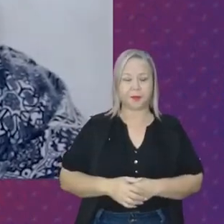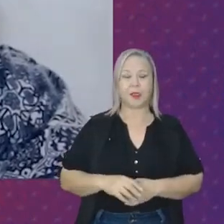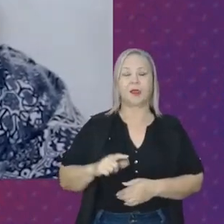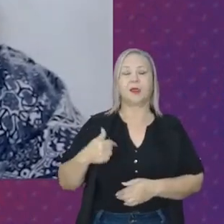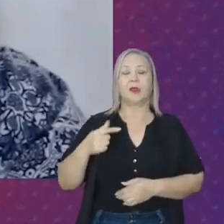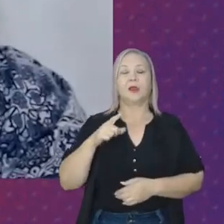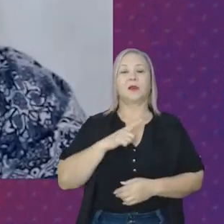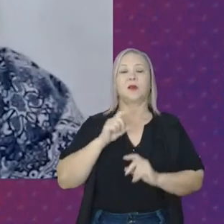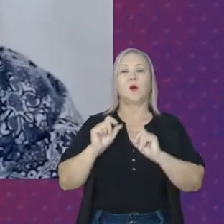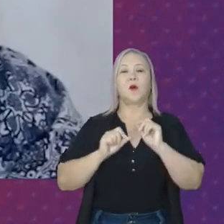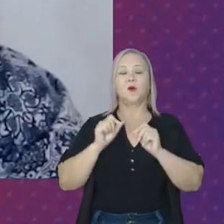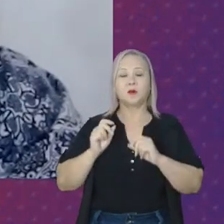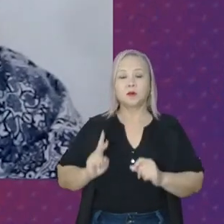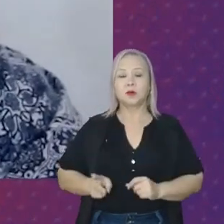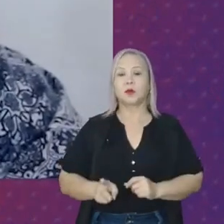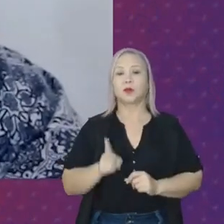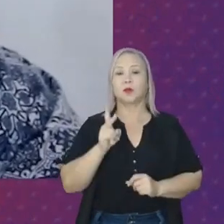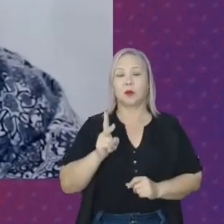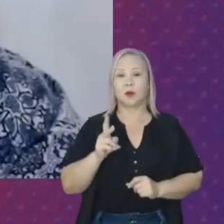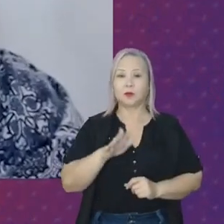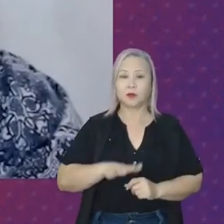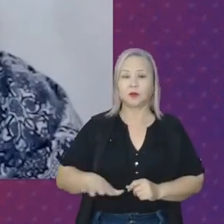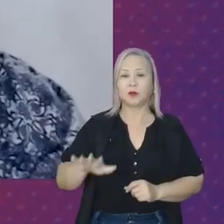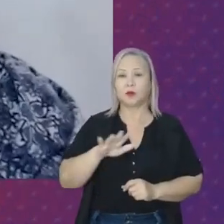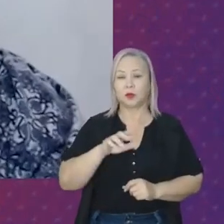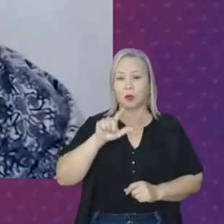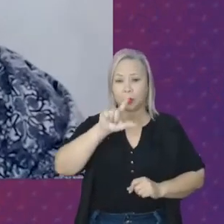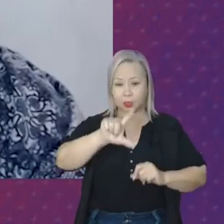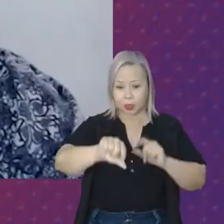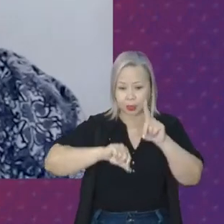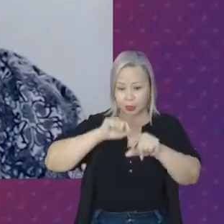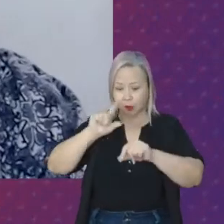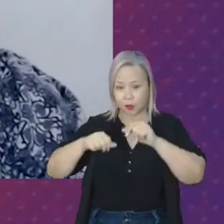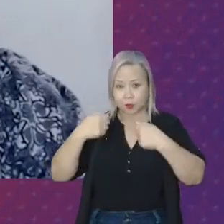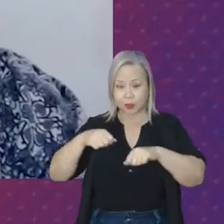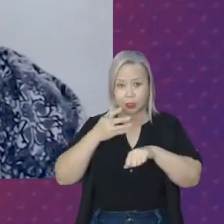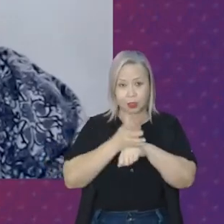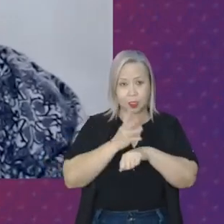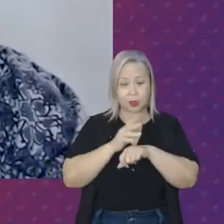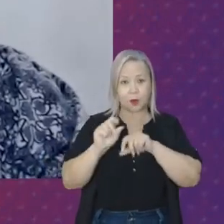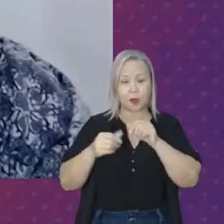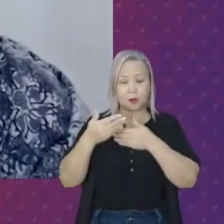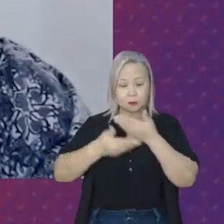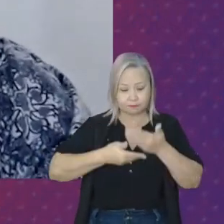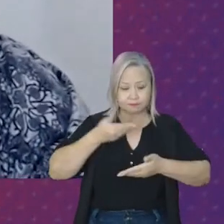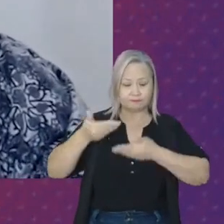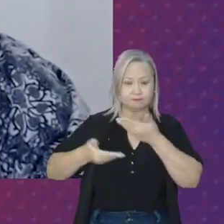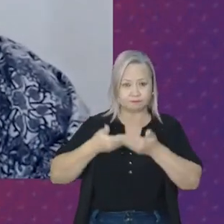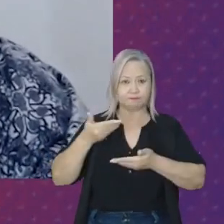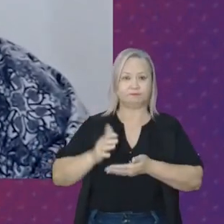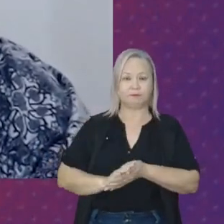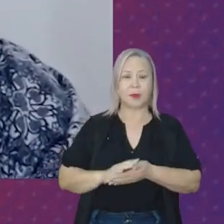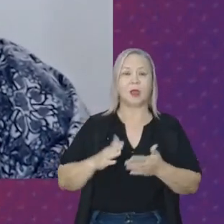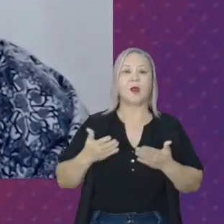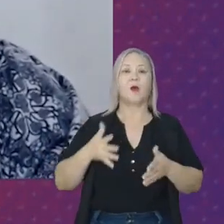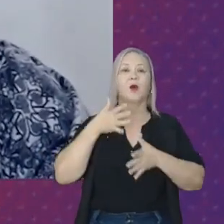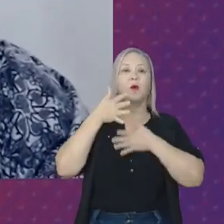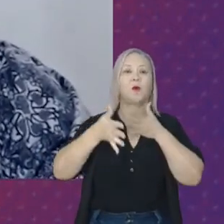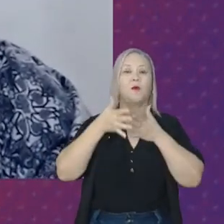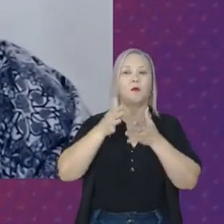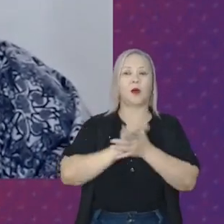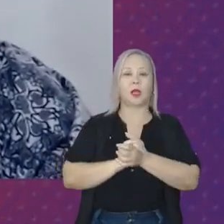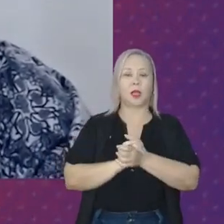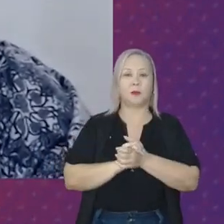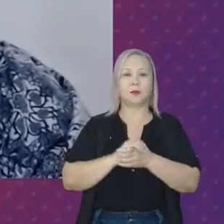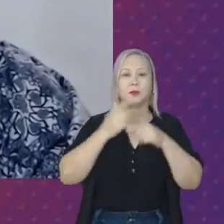a compreensão de que todos esses caminhos precisam atuar de maneira interseccional. Então, quando a gente fala